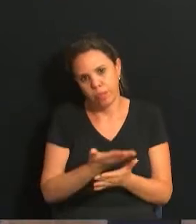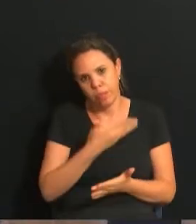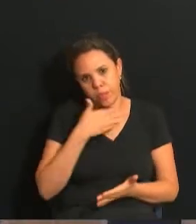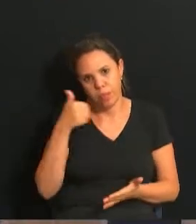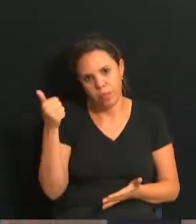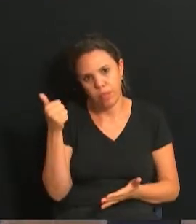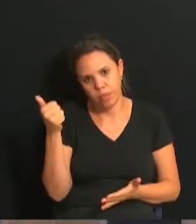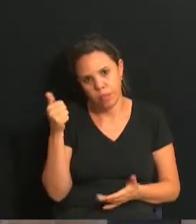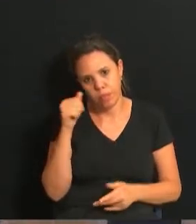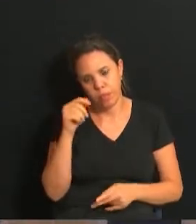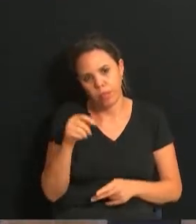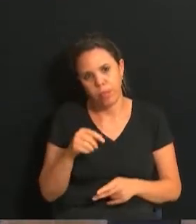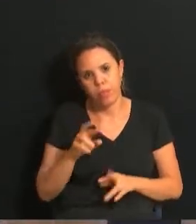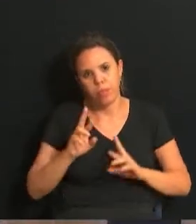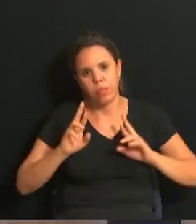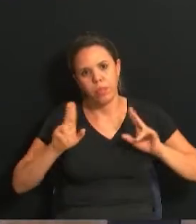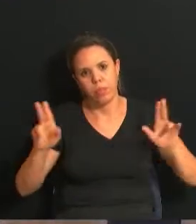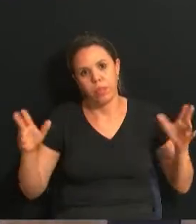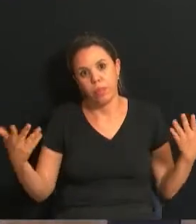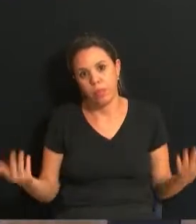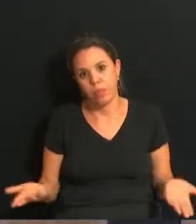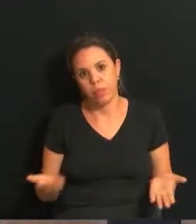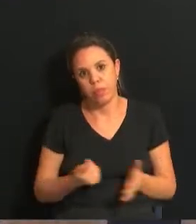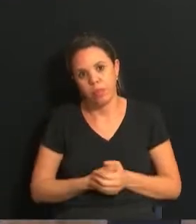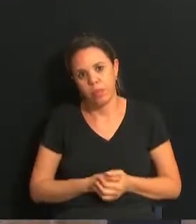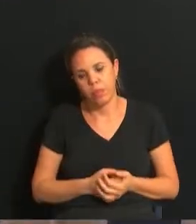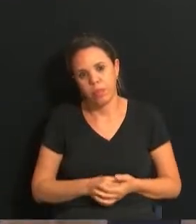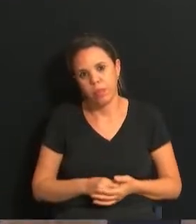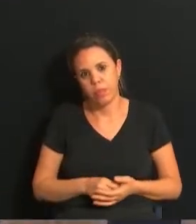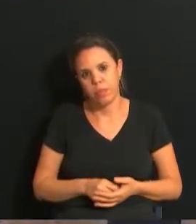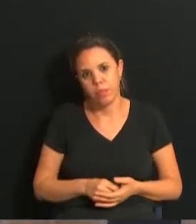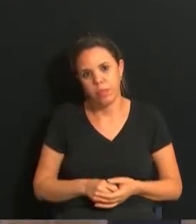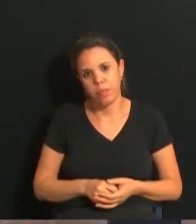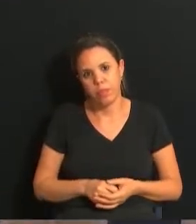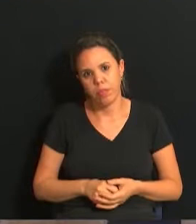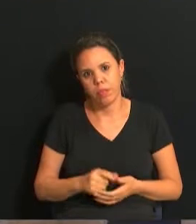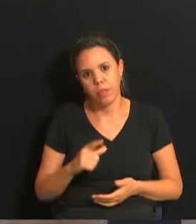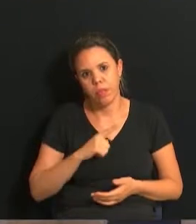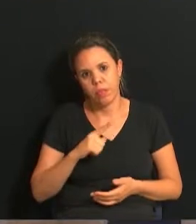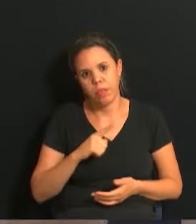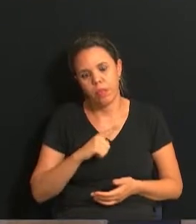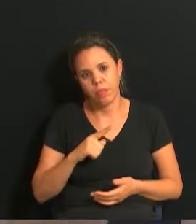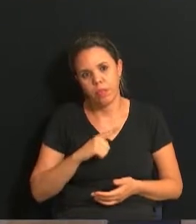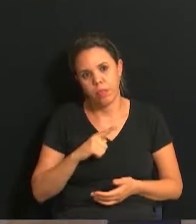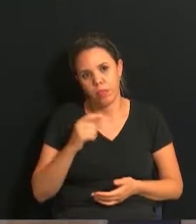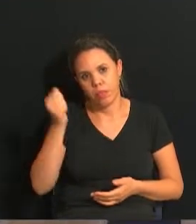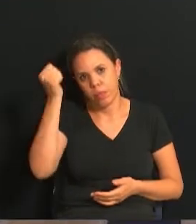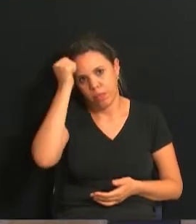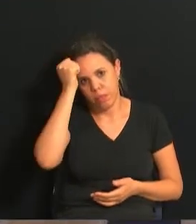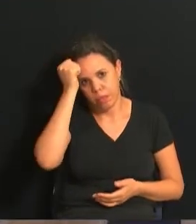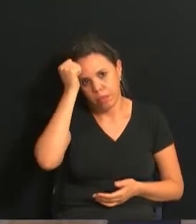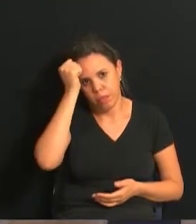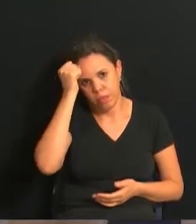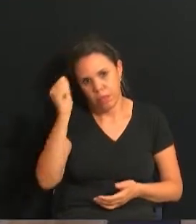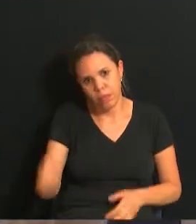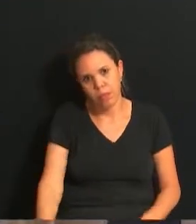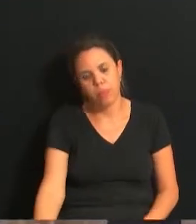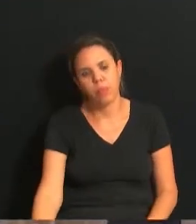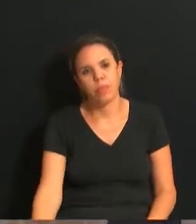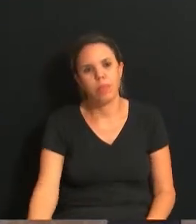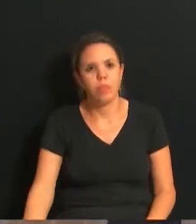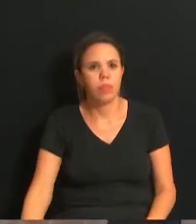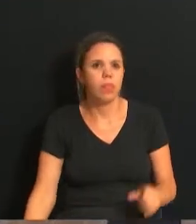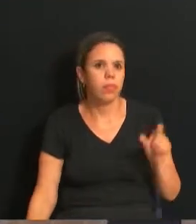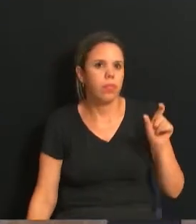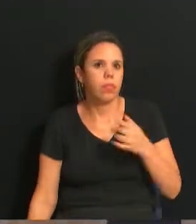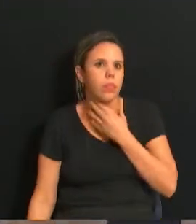que as coisas vão ser diferentes, que, enfim, existe um arrependimento expresso pelo agressor,